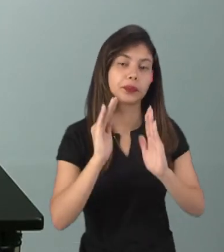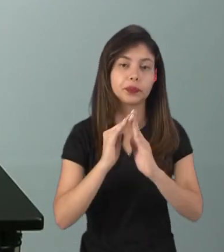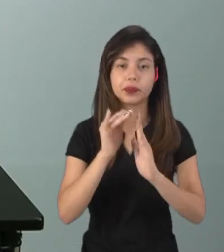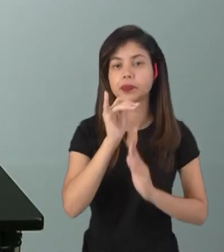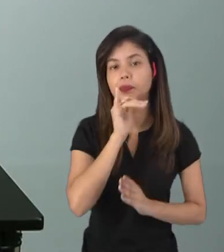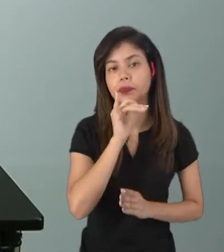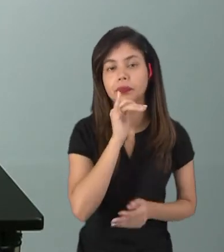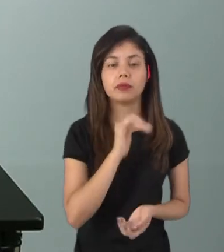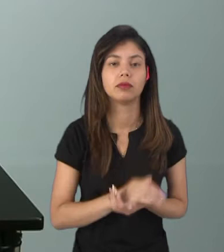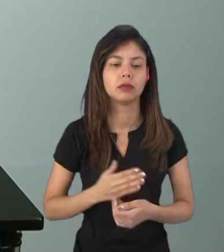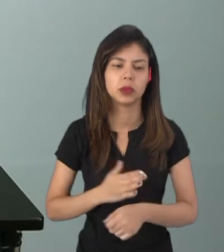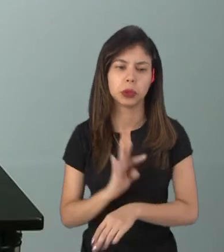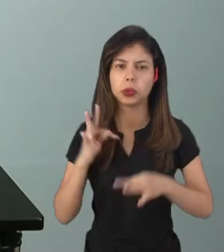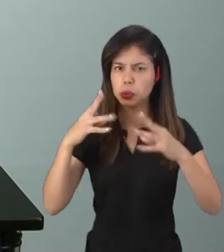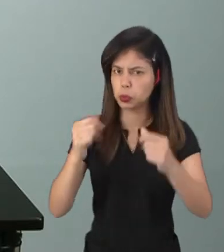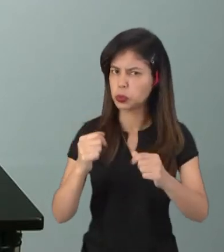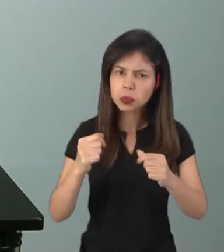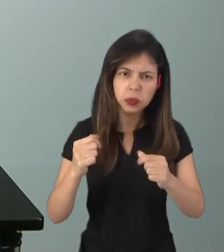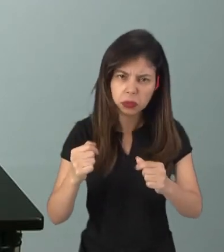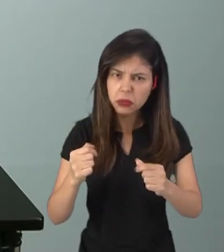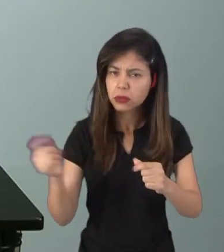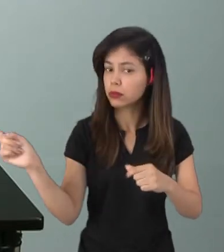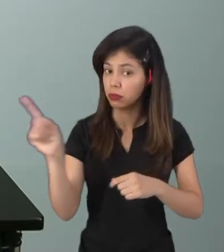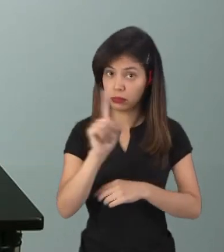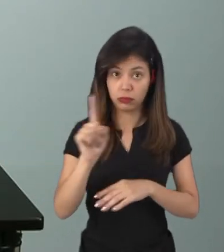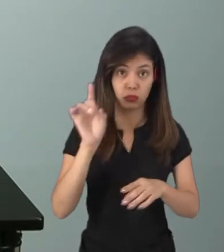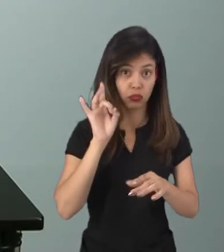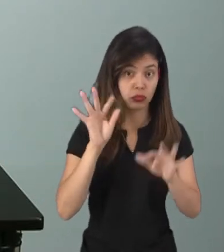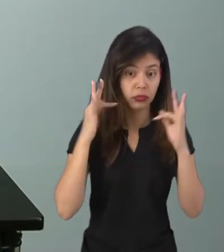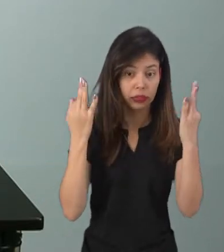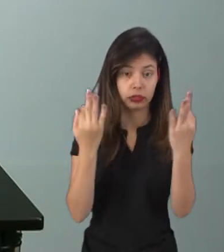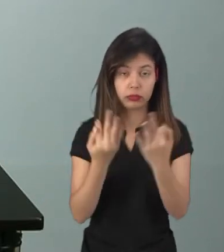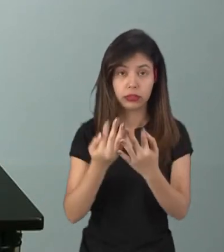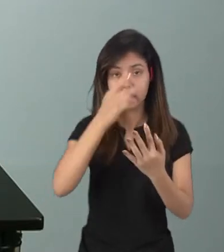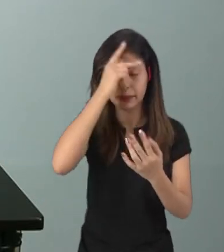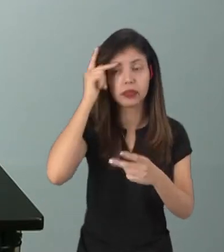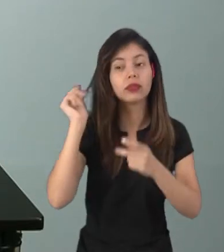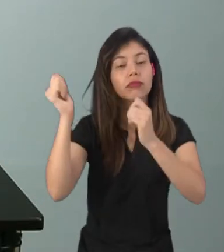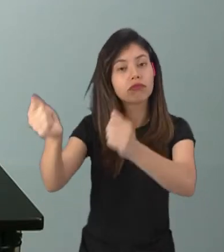pessoa? Não, né? Só vai entrar ali os seus familiares e quem for